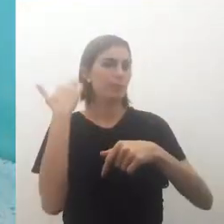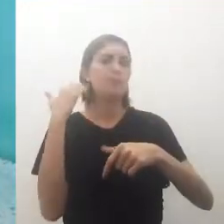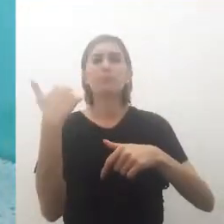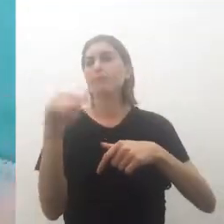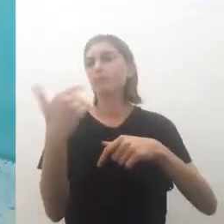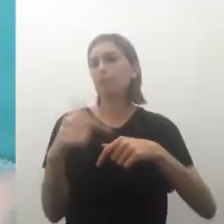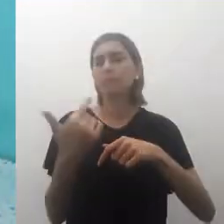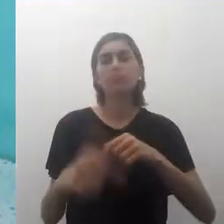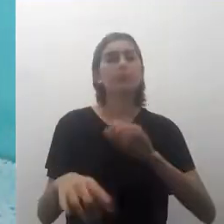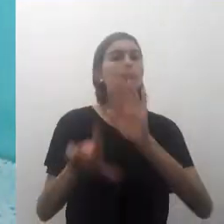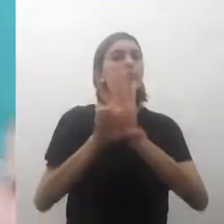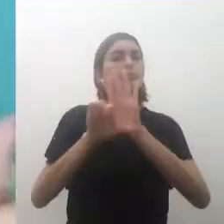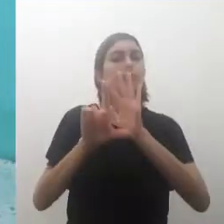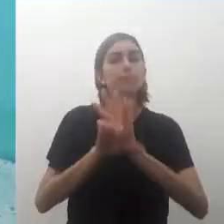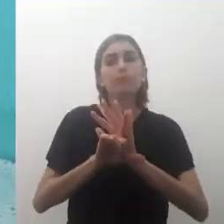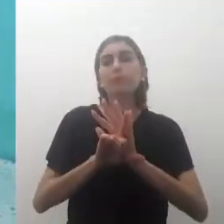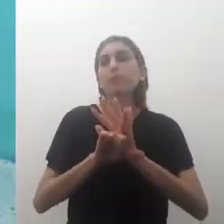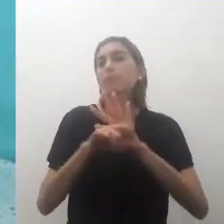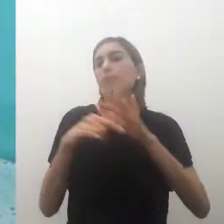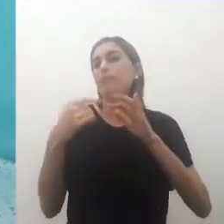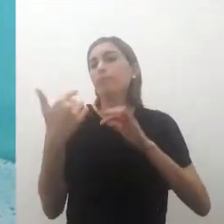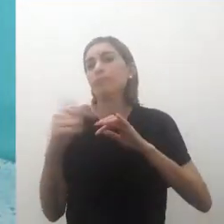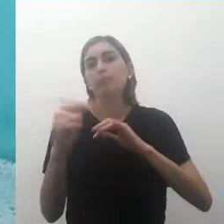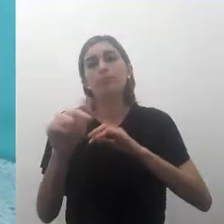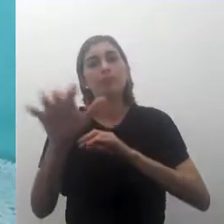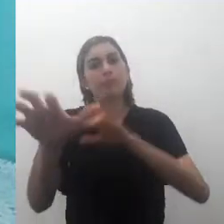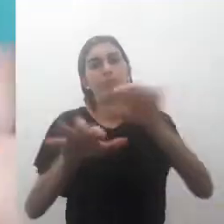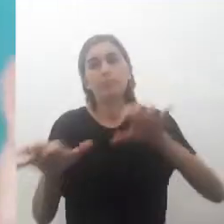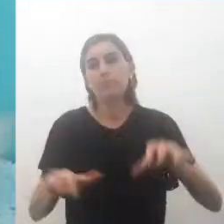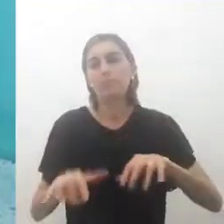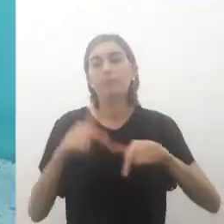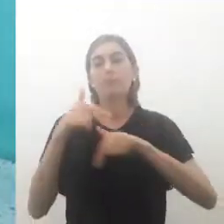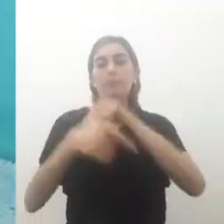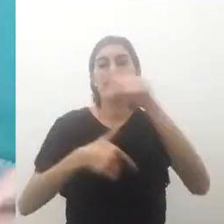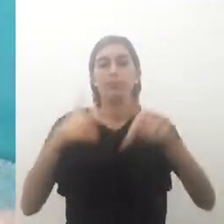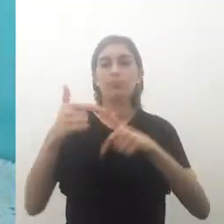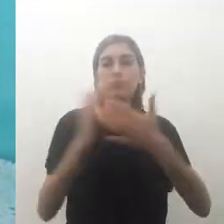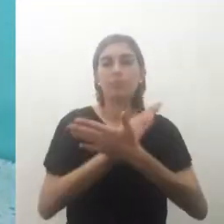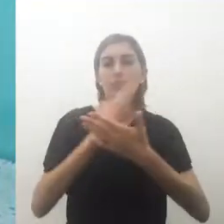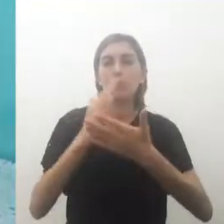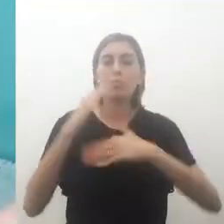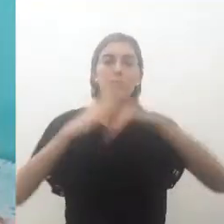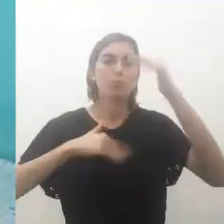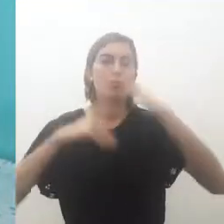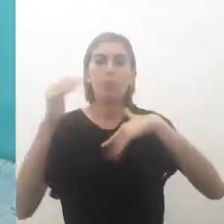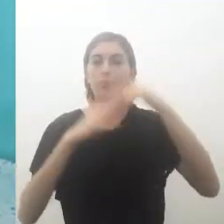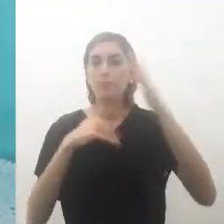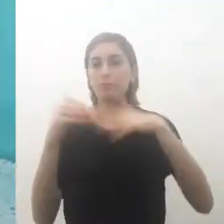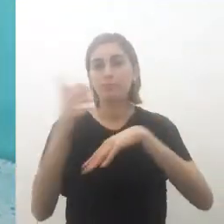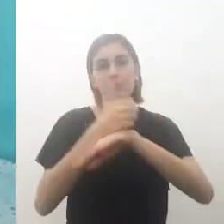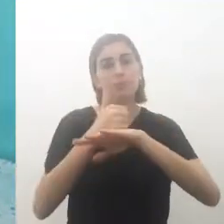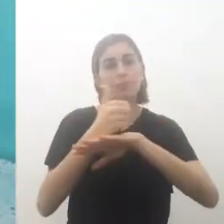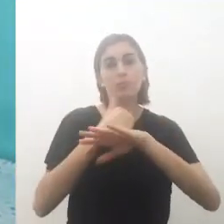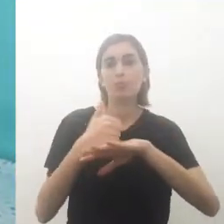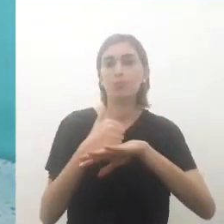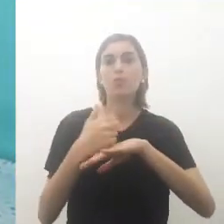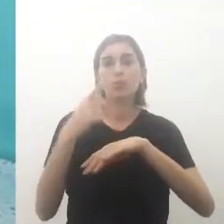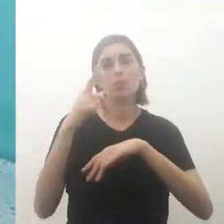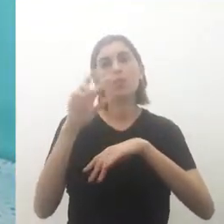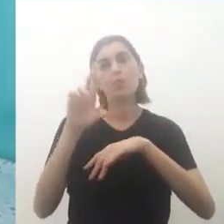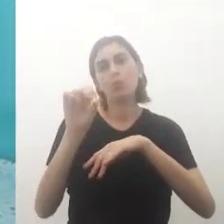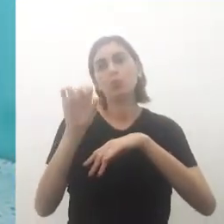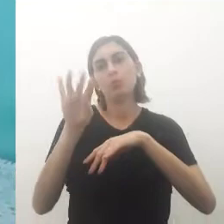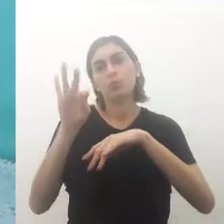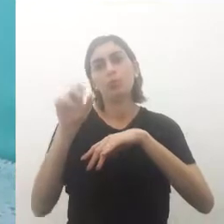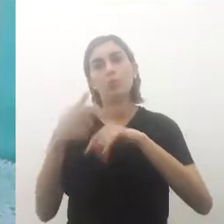momento, não tinha leis específicas para algumas áreas ou algumas atividades, algumas competências profissionais.